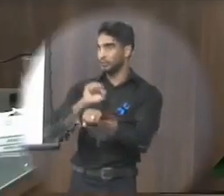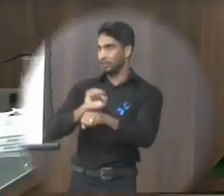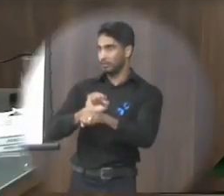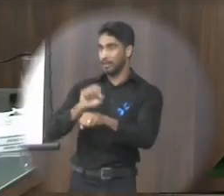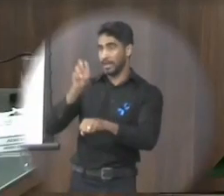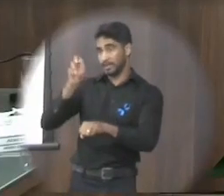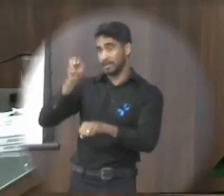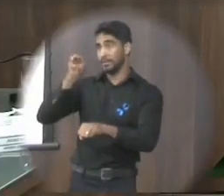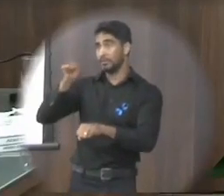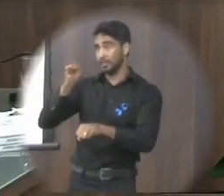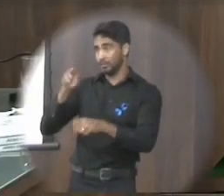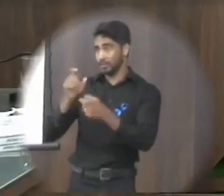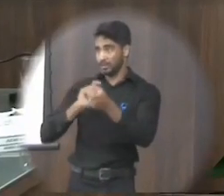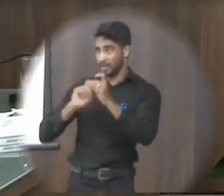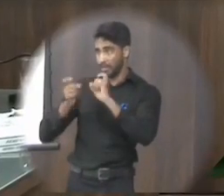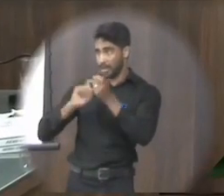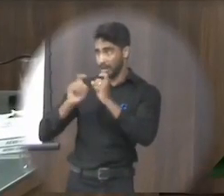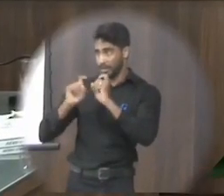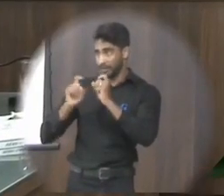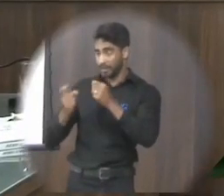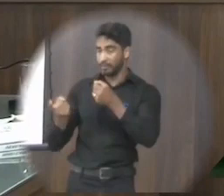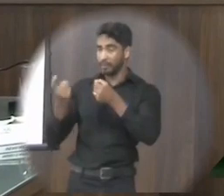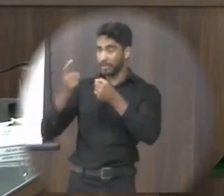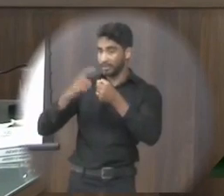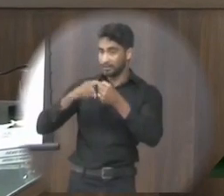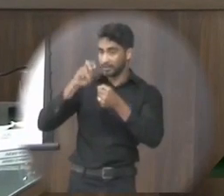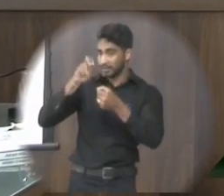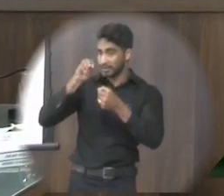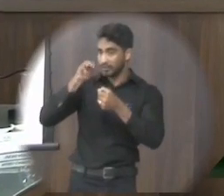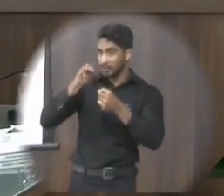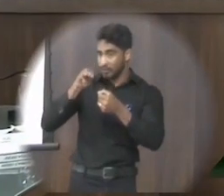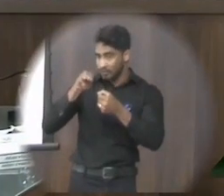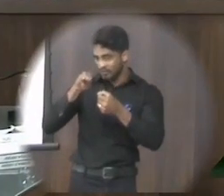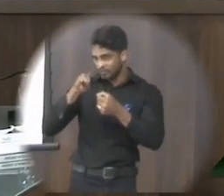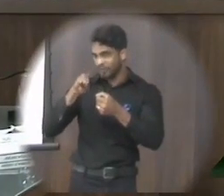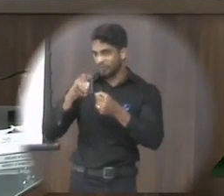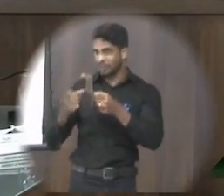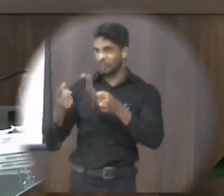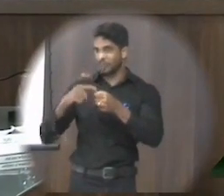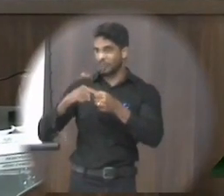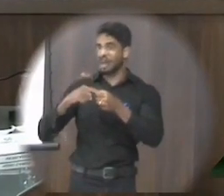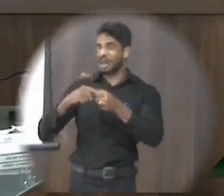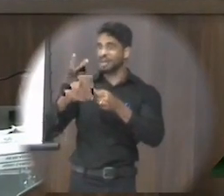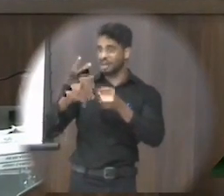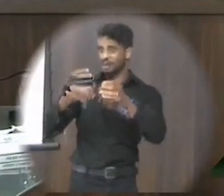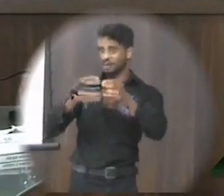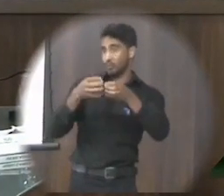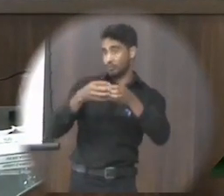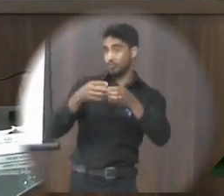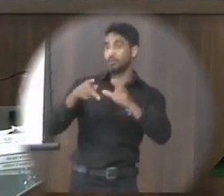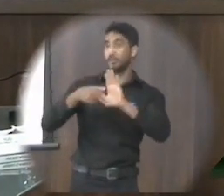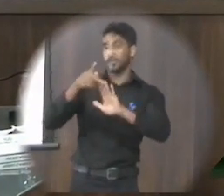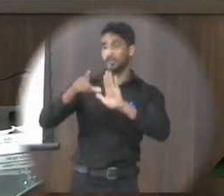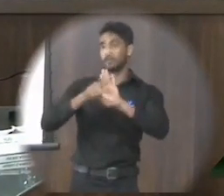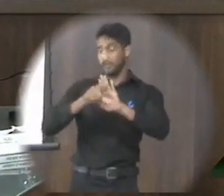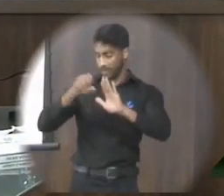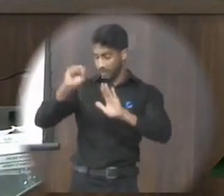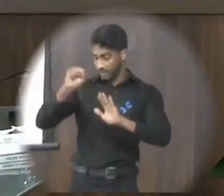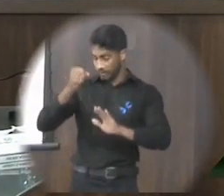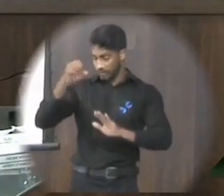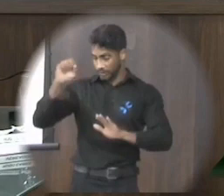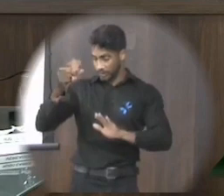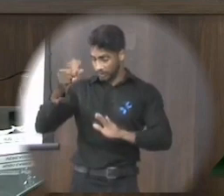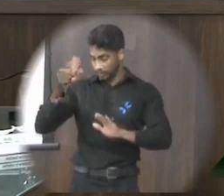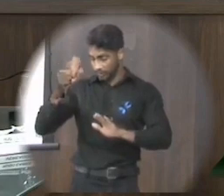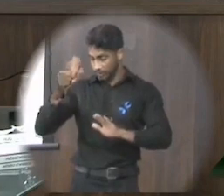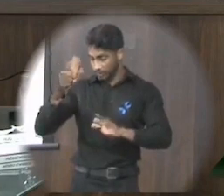por 5 minutos a reunião. E a gente voltará daqui 5 minutos para voltar ao segundo turno do projeto de lei 088-2021. Se todos